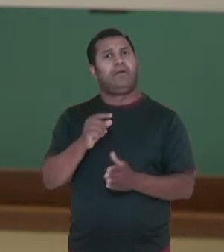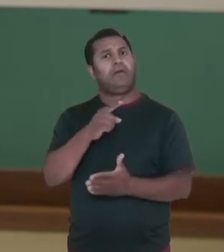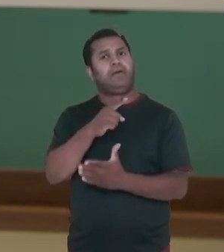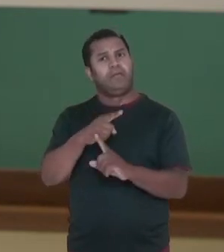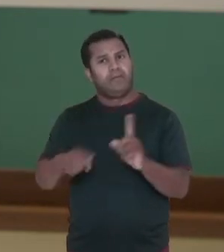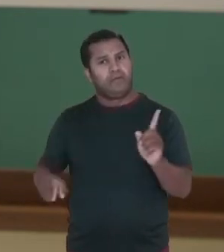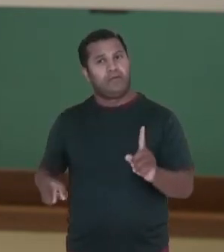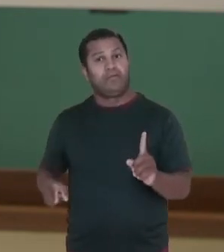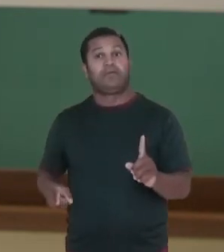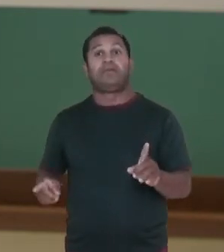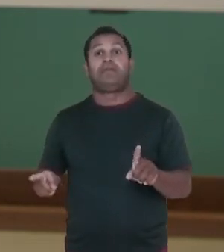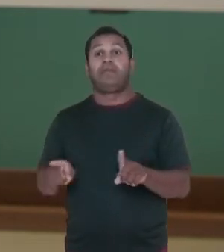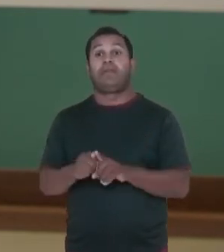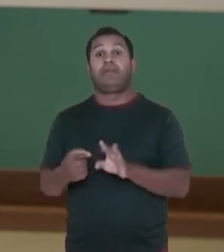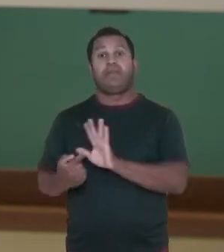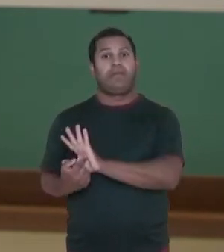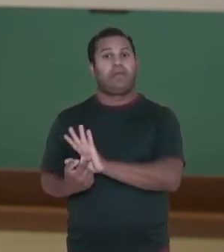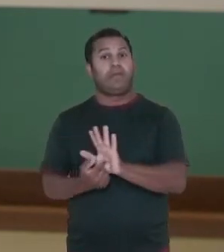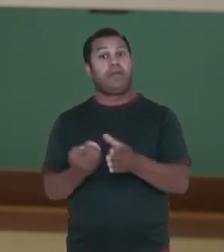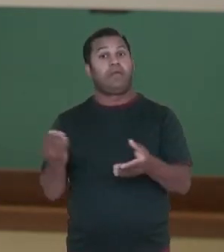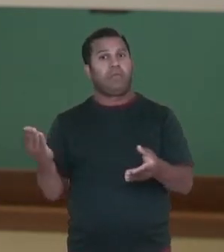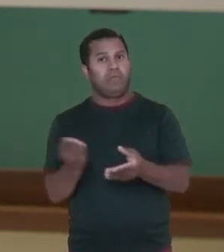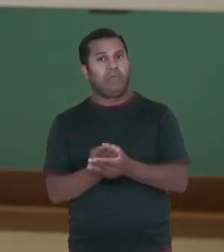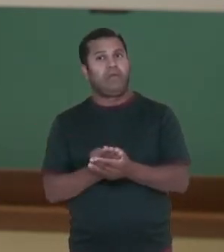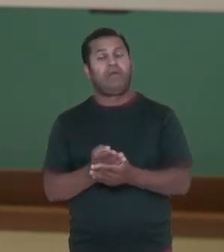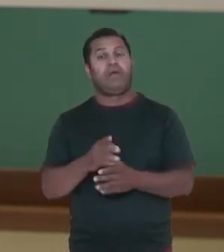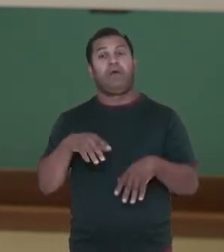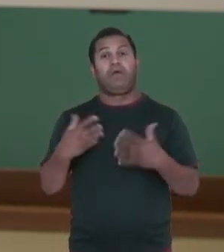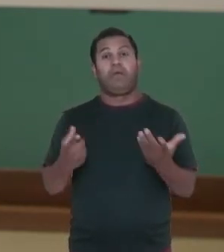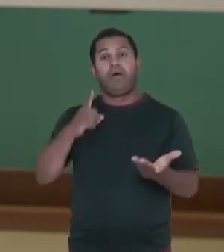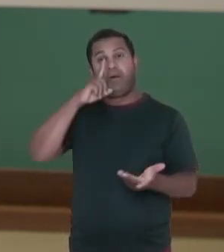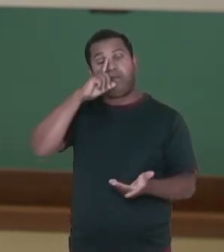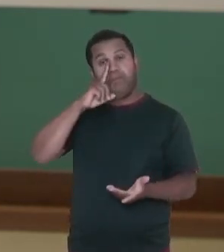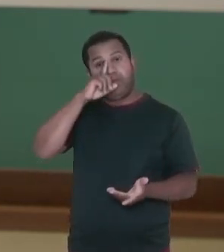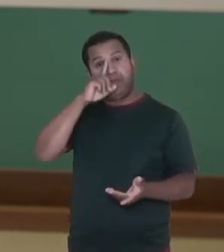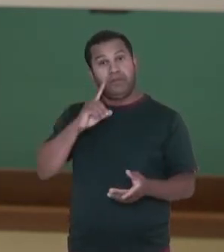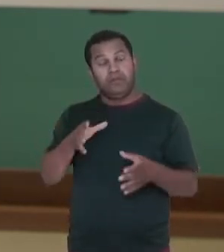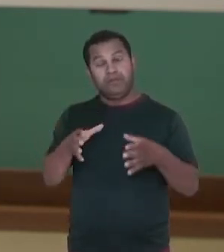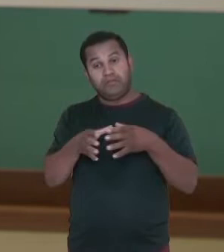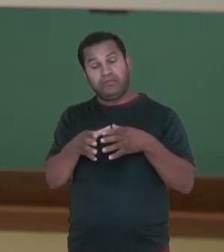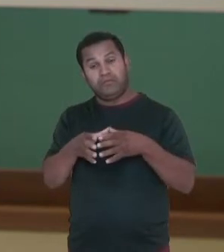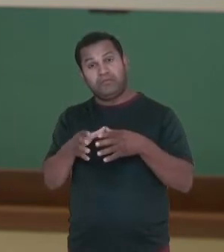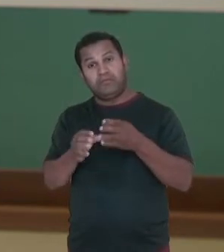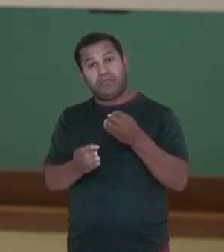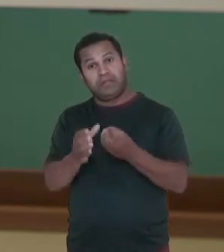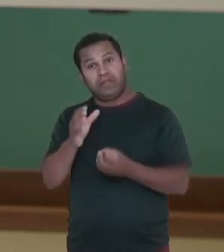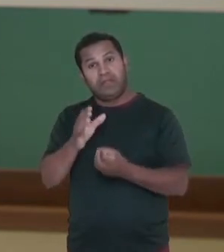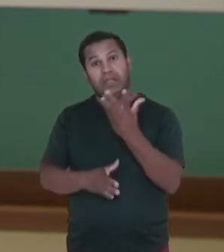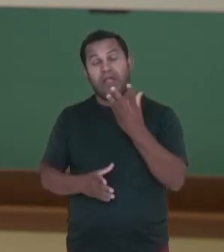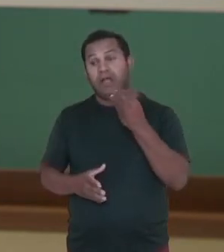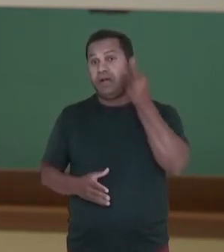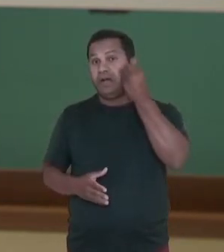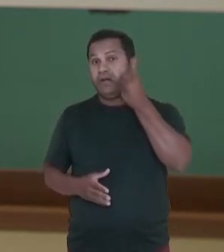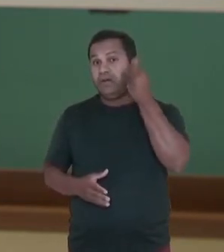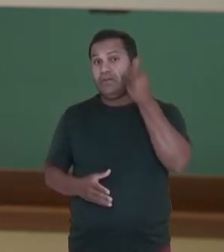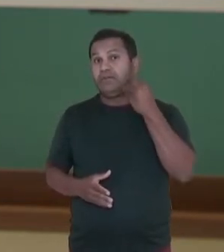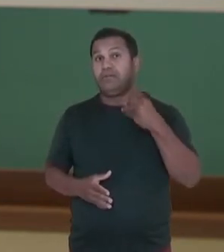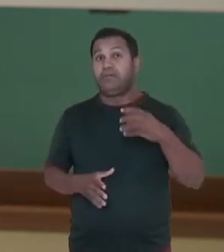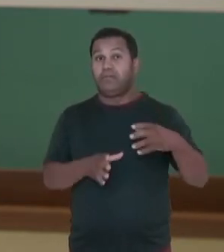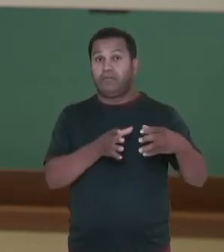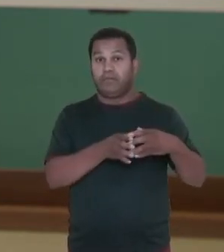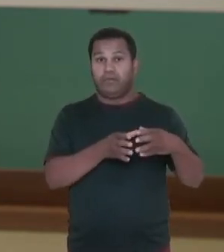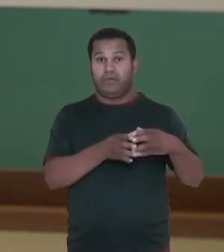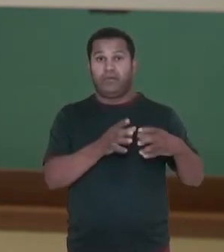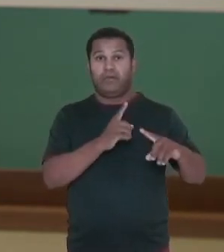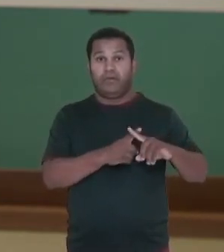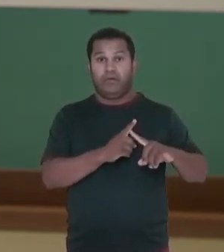Então, por exemplo, se eu recebo a informação de que um grupo está fazendo testes que o Conselho de Bioética diz que não